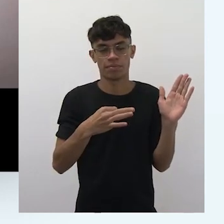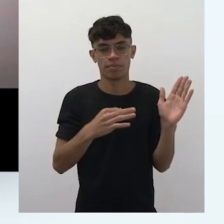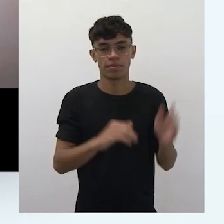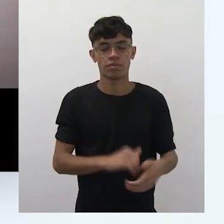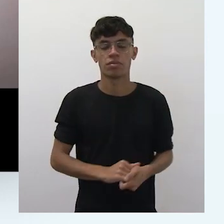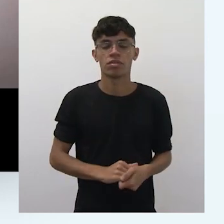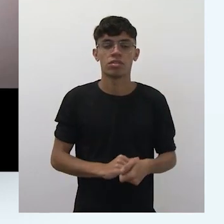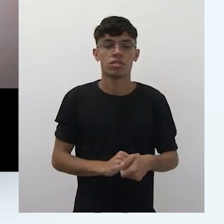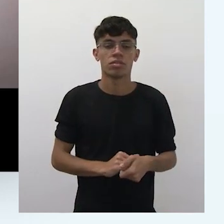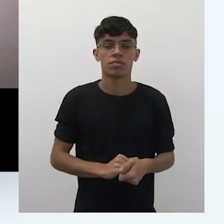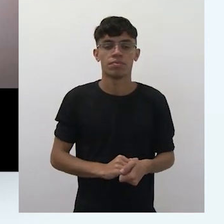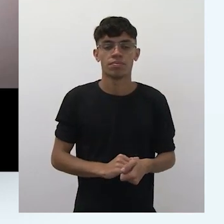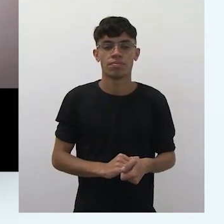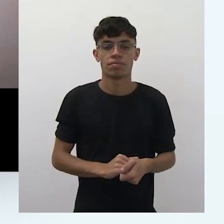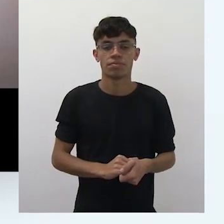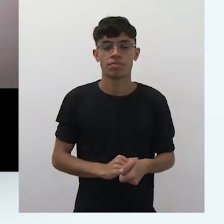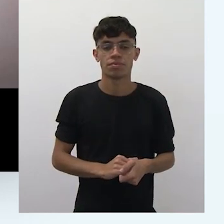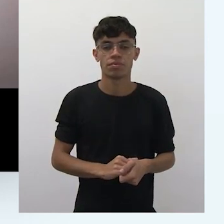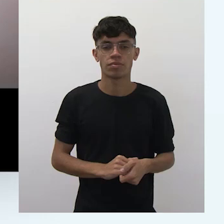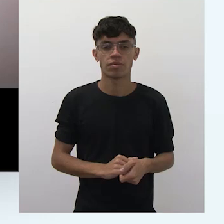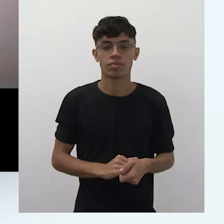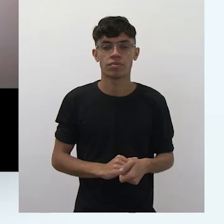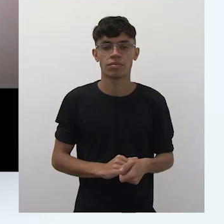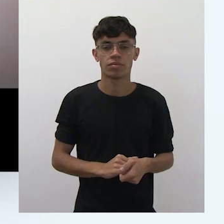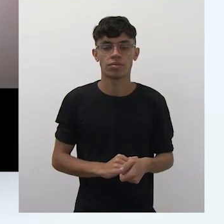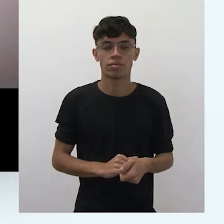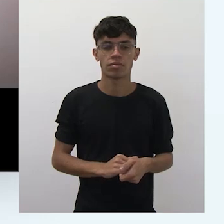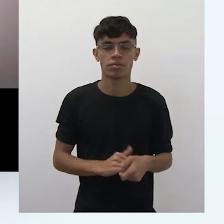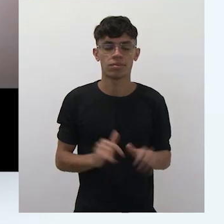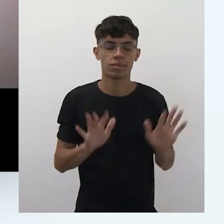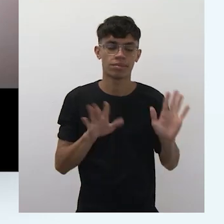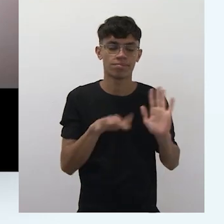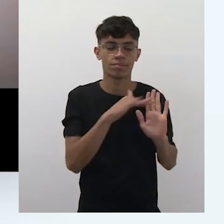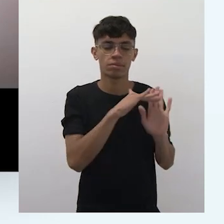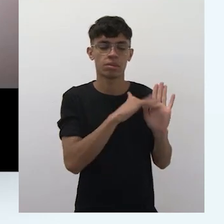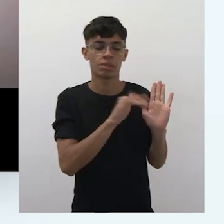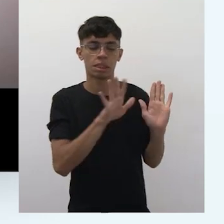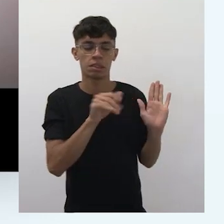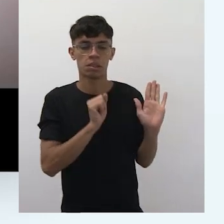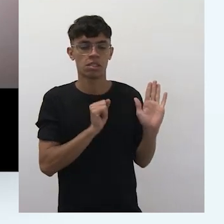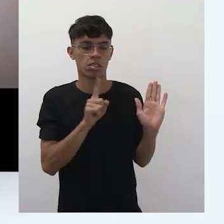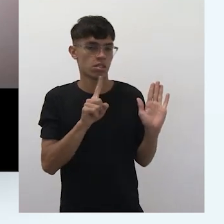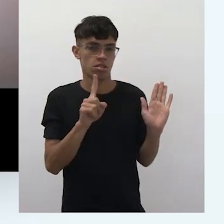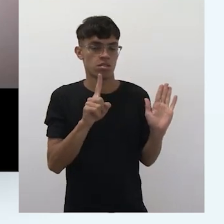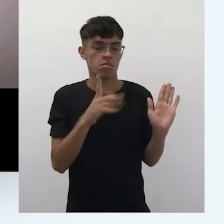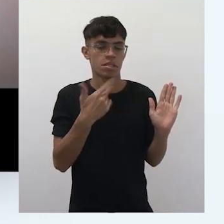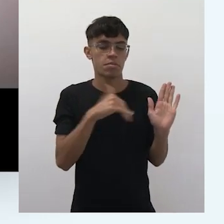pouco construtivo é deixar tudo meio em suspense, pois isso pode